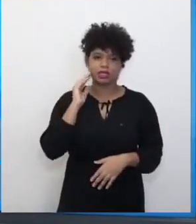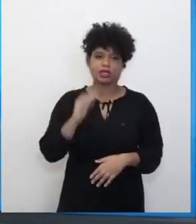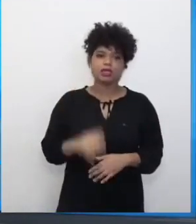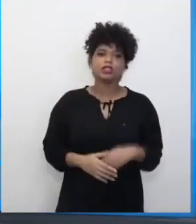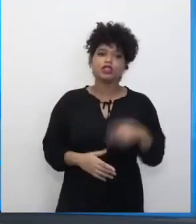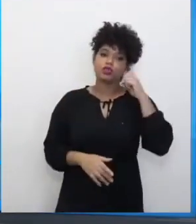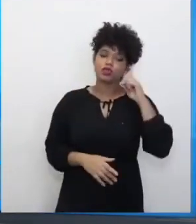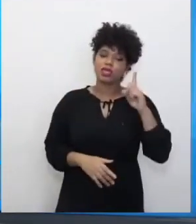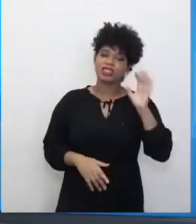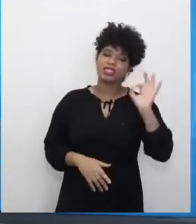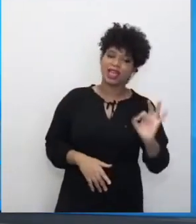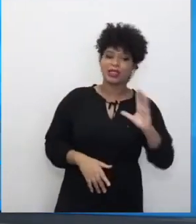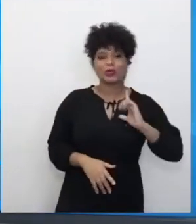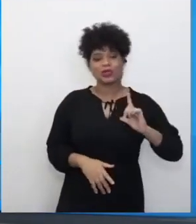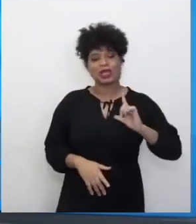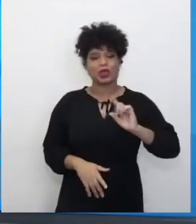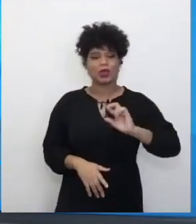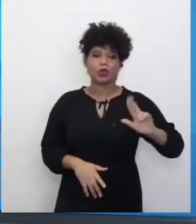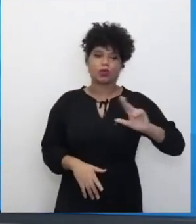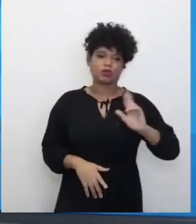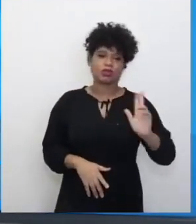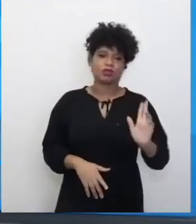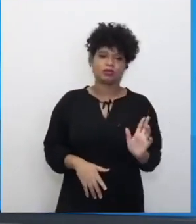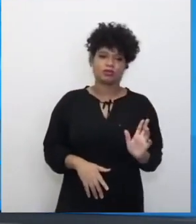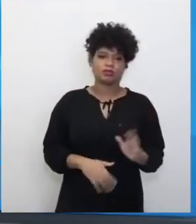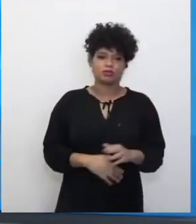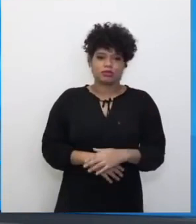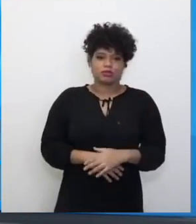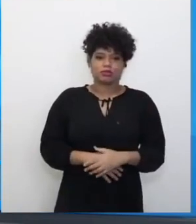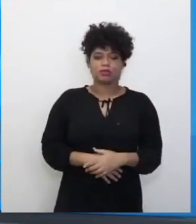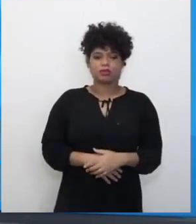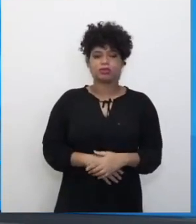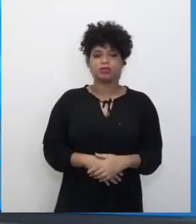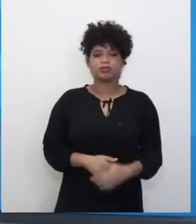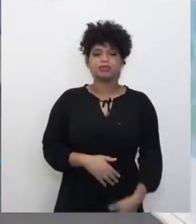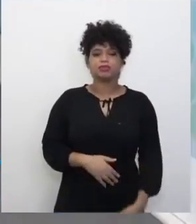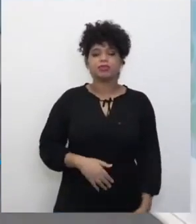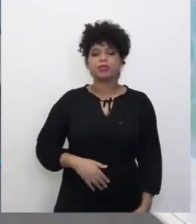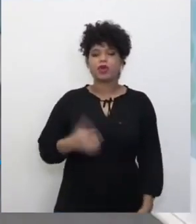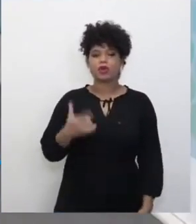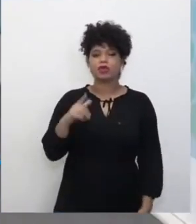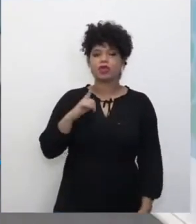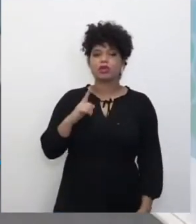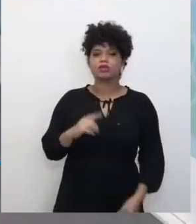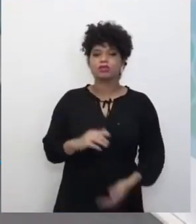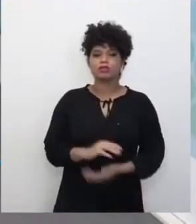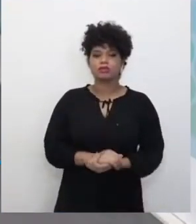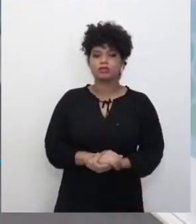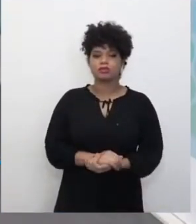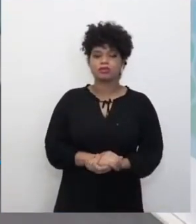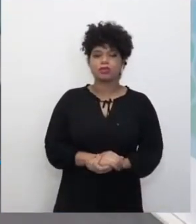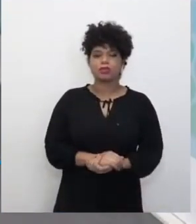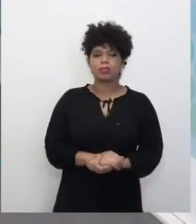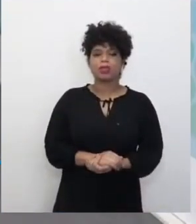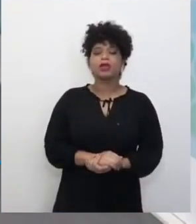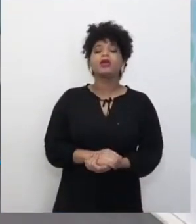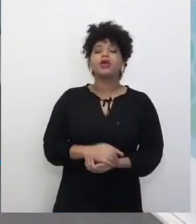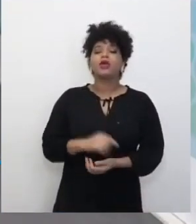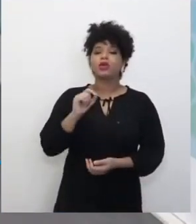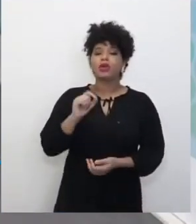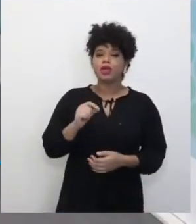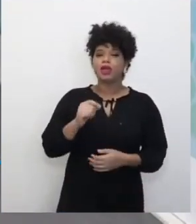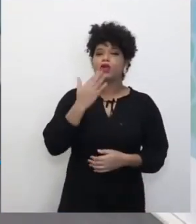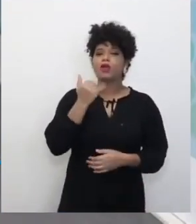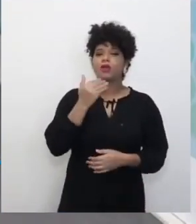se está certo. Tem mais aqui, ó. Você pode procurar mais. Vamos aí, lá, viu, Silene? Aí eles colocam assim, os alimentos não